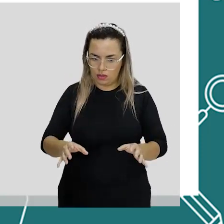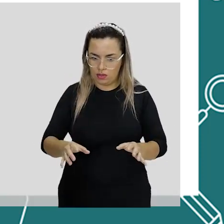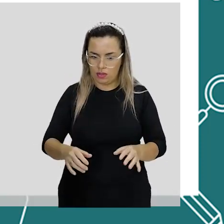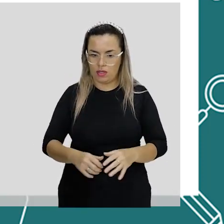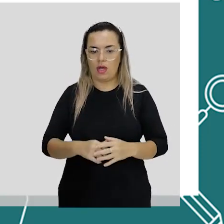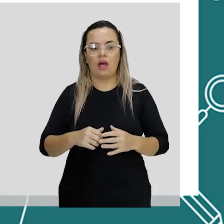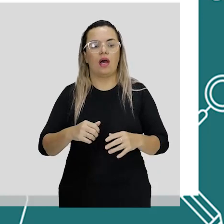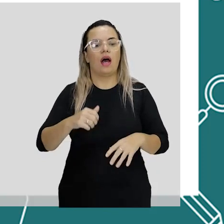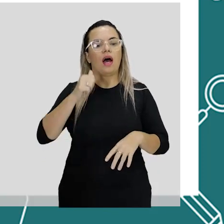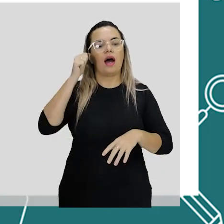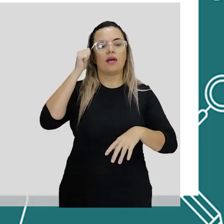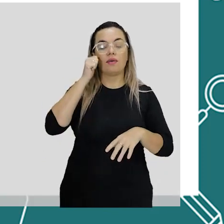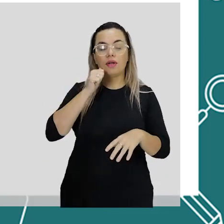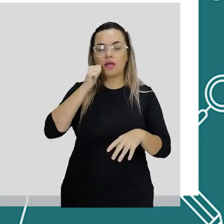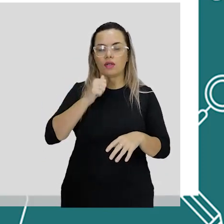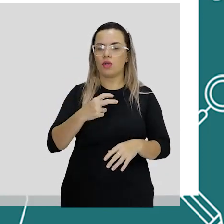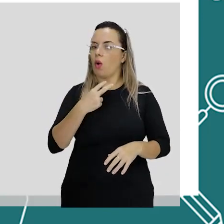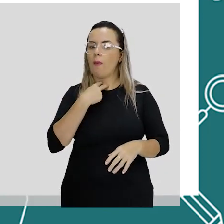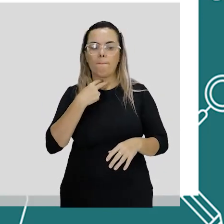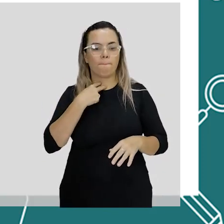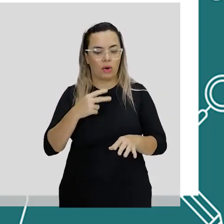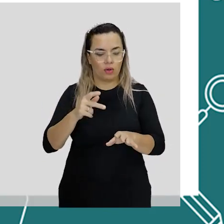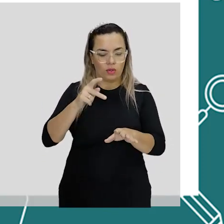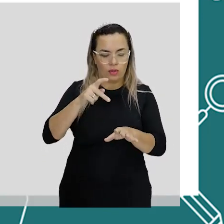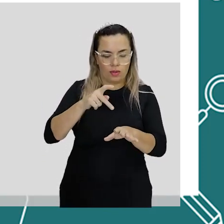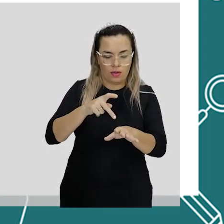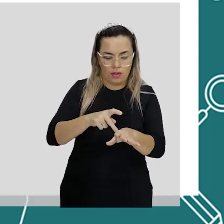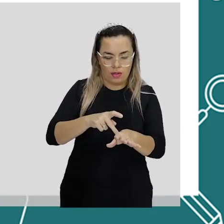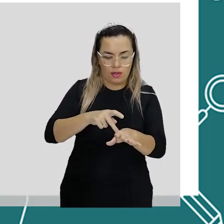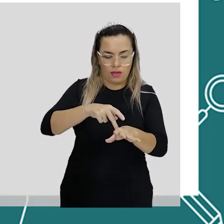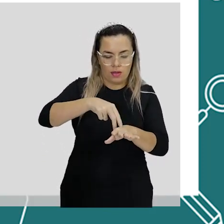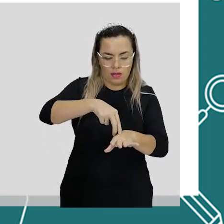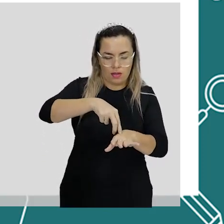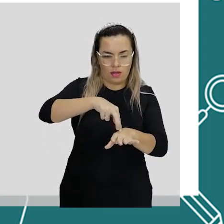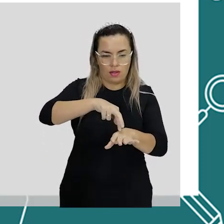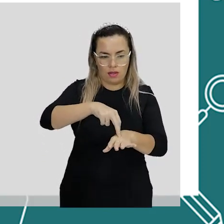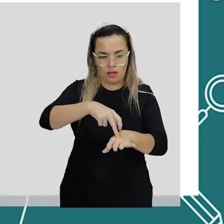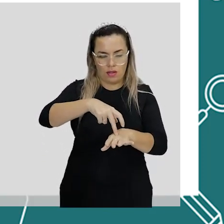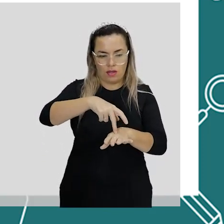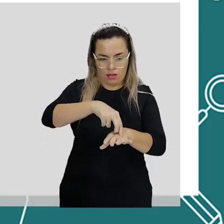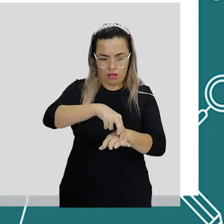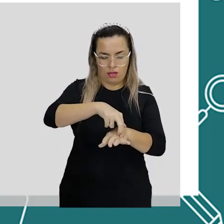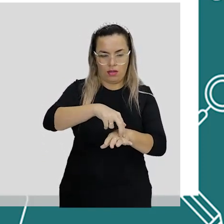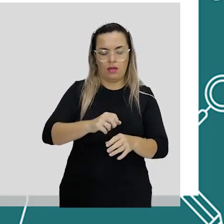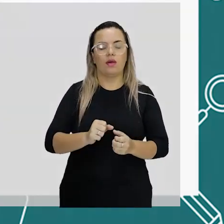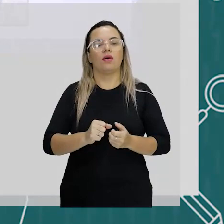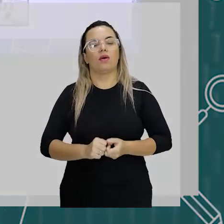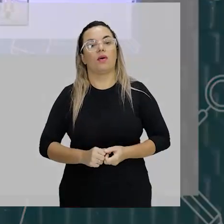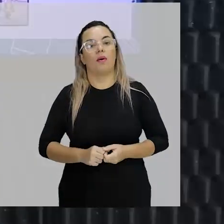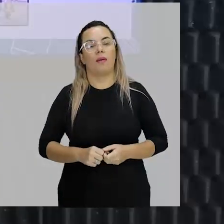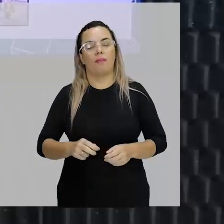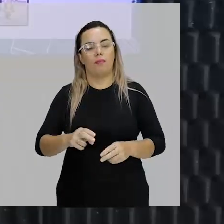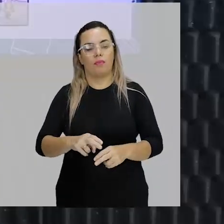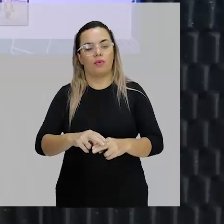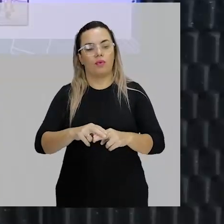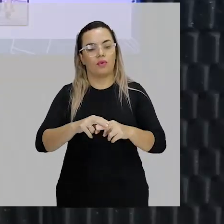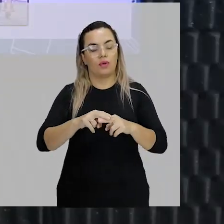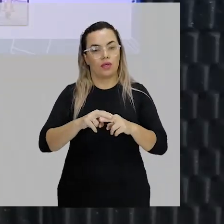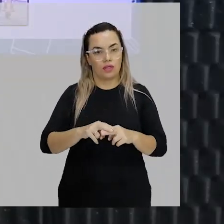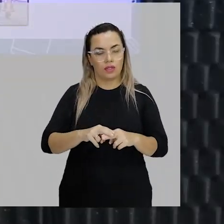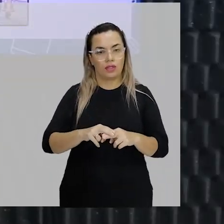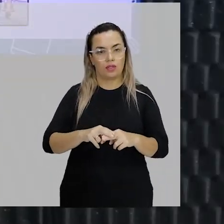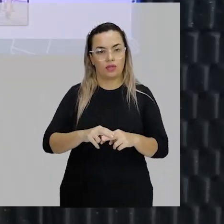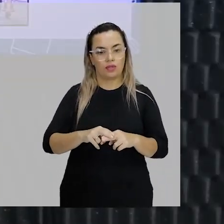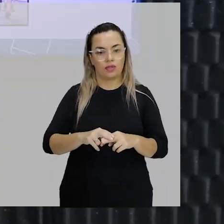podem, em momento nenhum, deixar de ter contato com um dos pés no solo. Caso isso aconteça, é uma infração. Elas